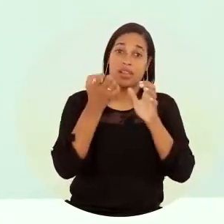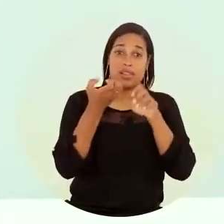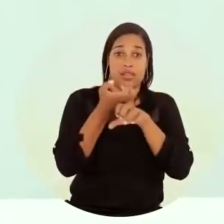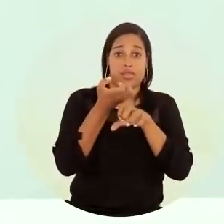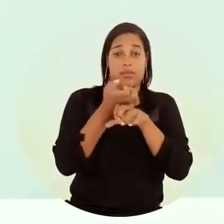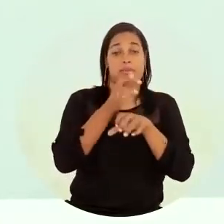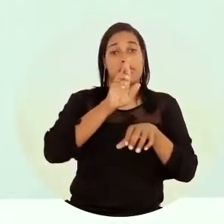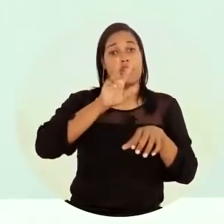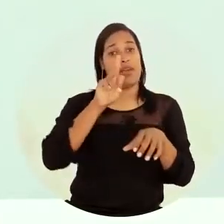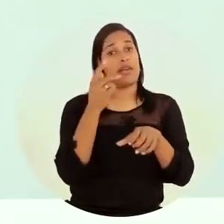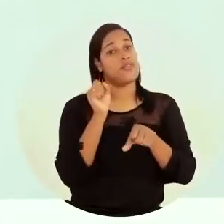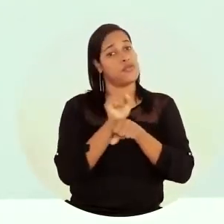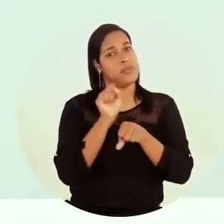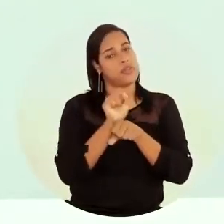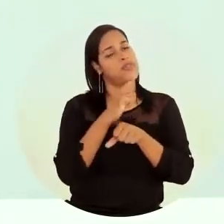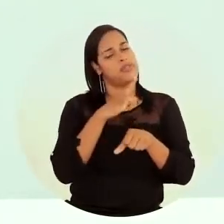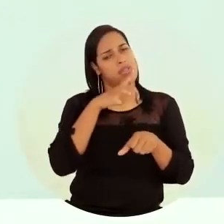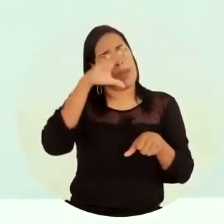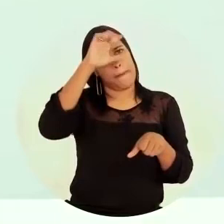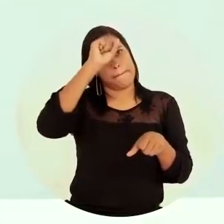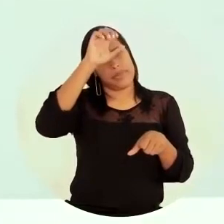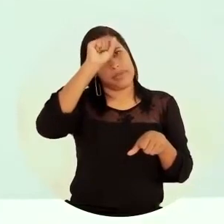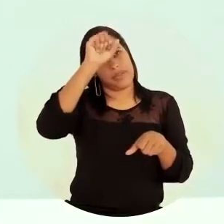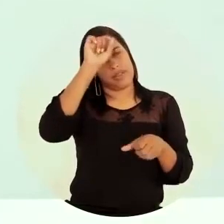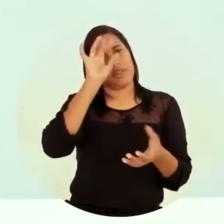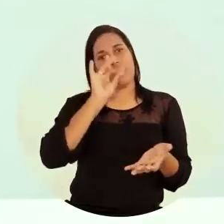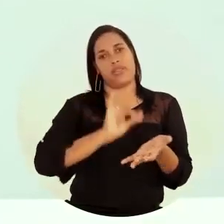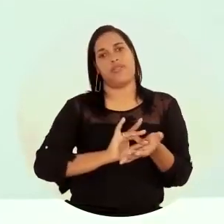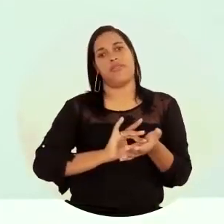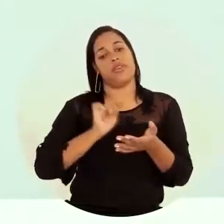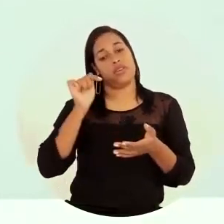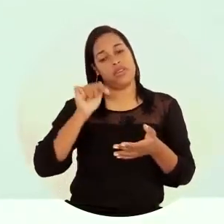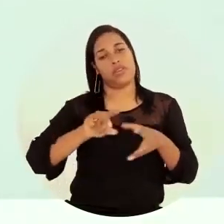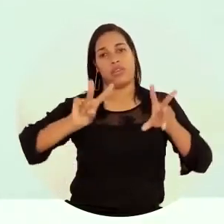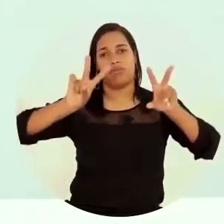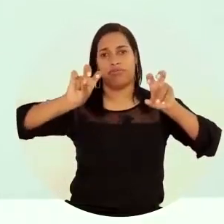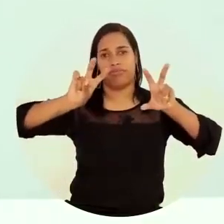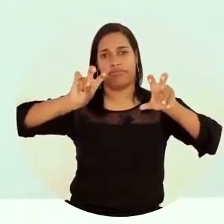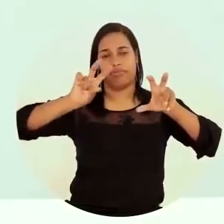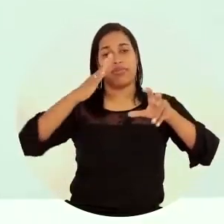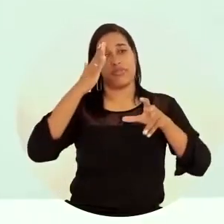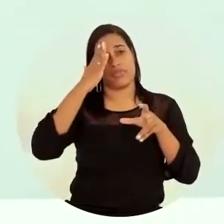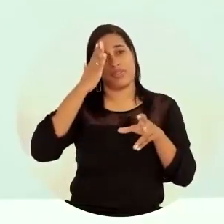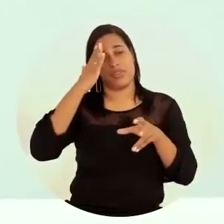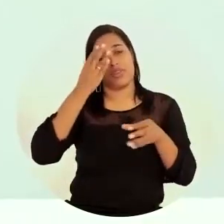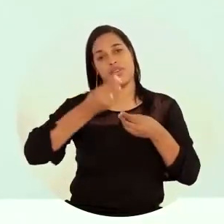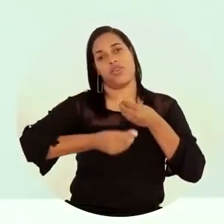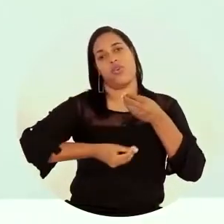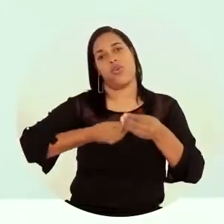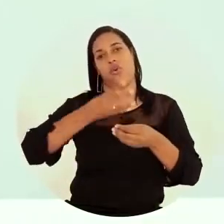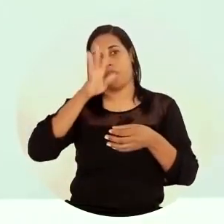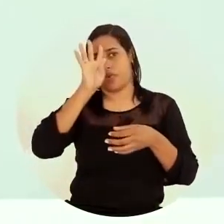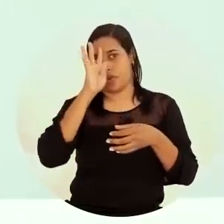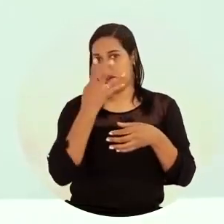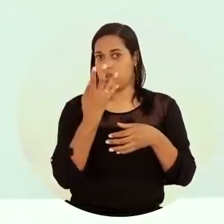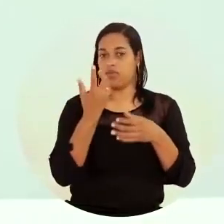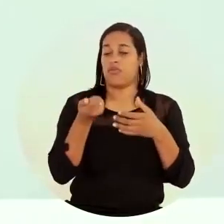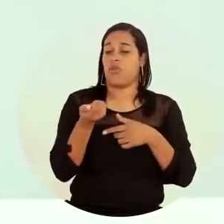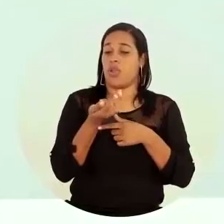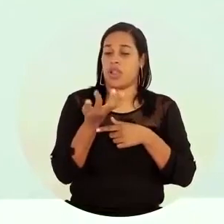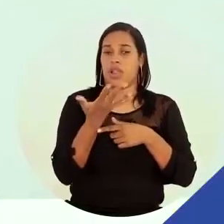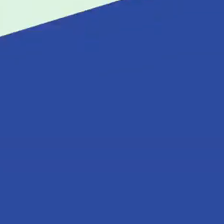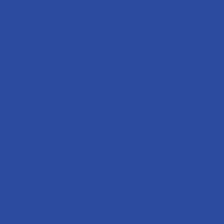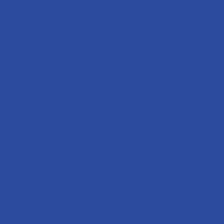como pessoa dentro da empresa e que você dentro da empresa consiga saber como aproveitar o melhor das pessoas para obter bons